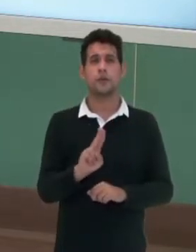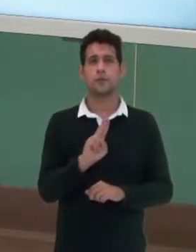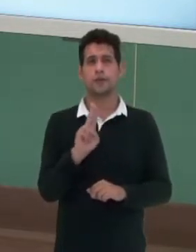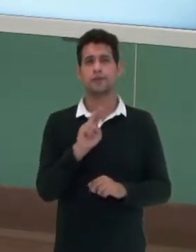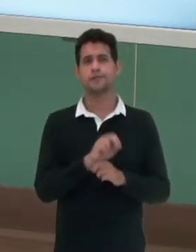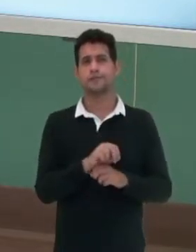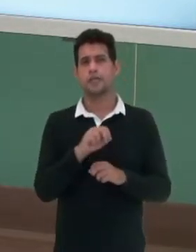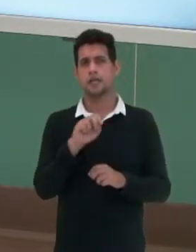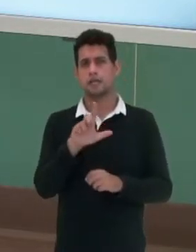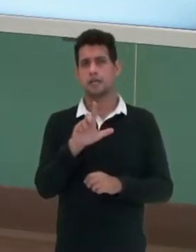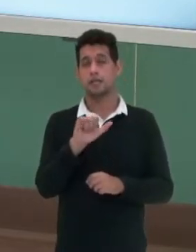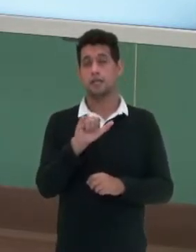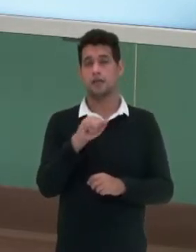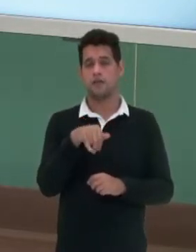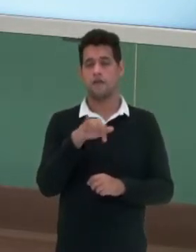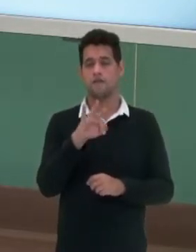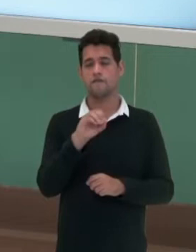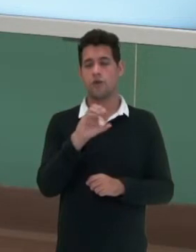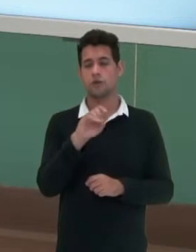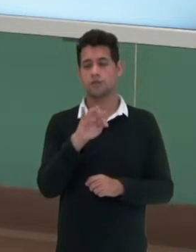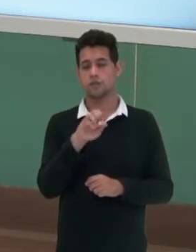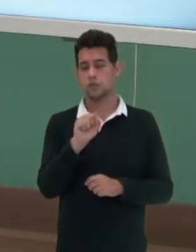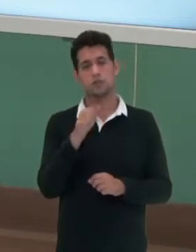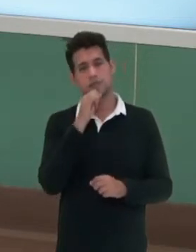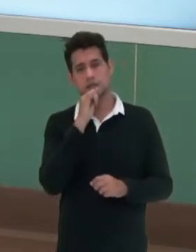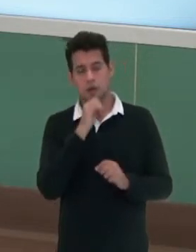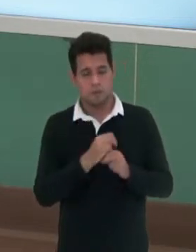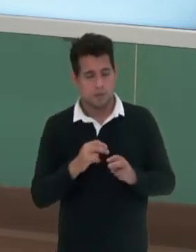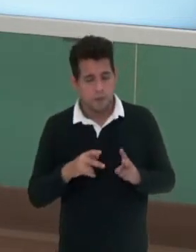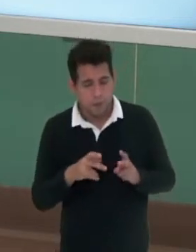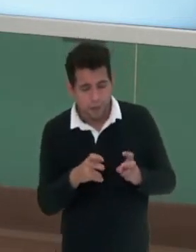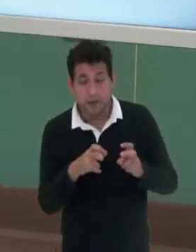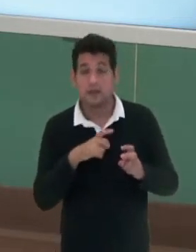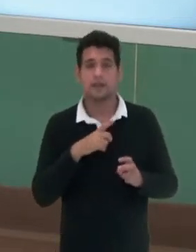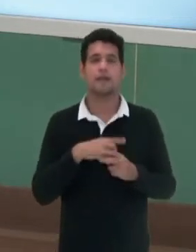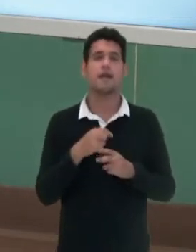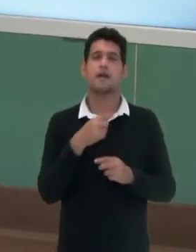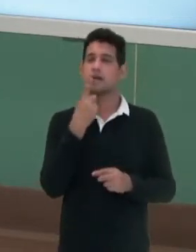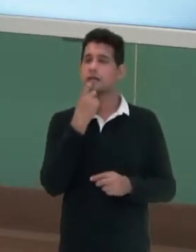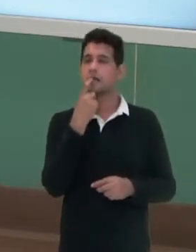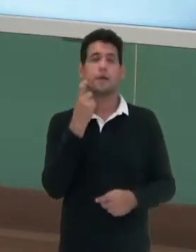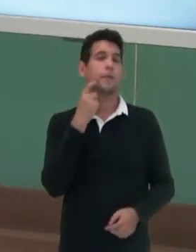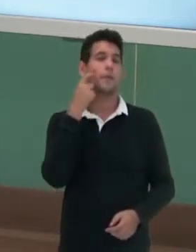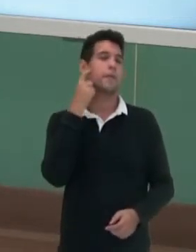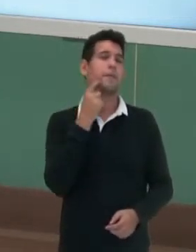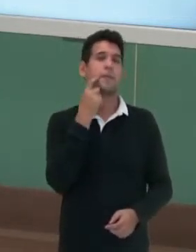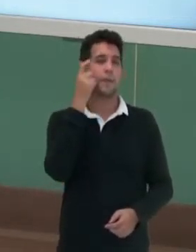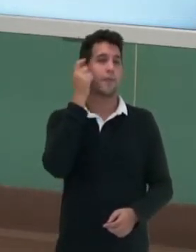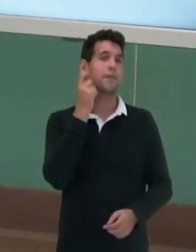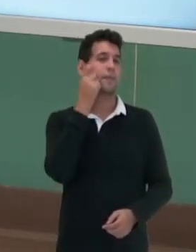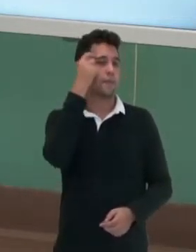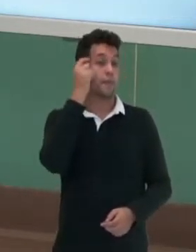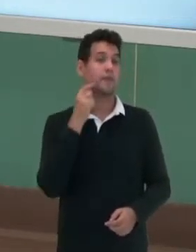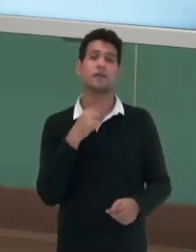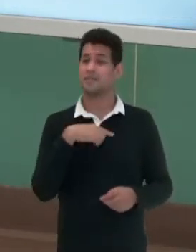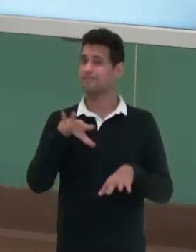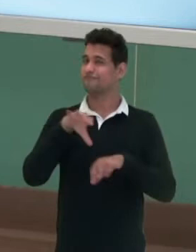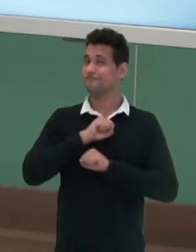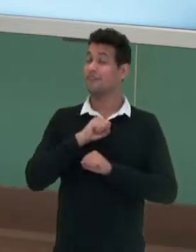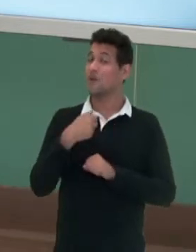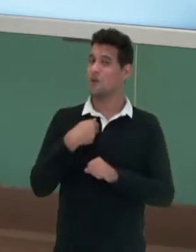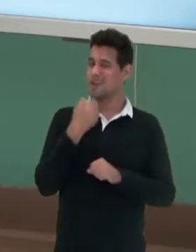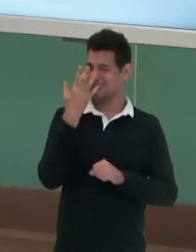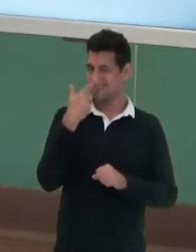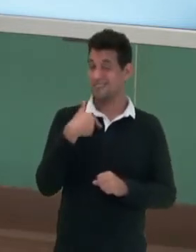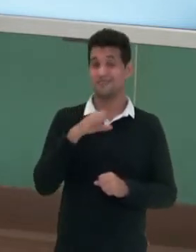o que acontece? Um micro-organismo, por exemplo, o causador da catapora, entrou no meu corpo. Eu peguei catapora quando era